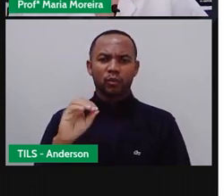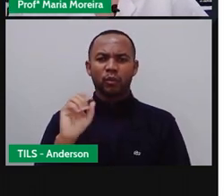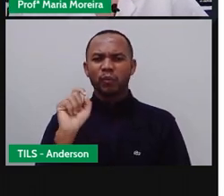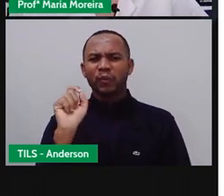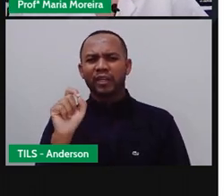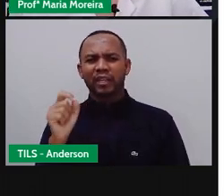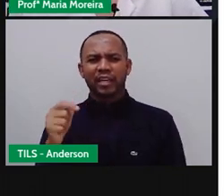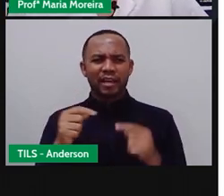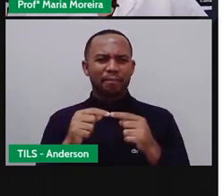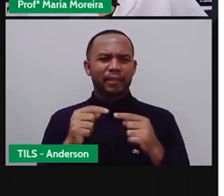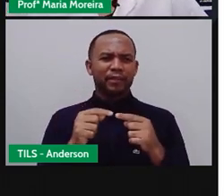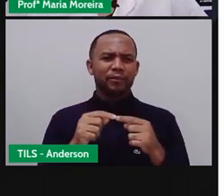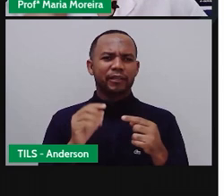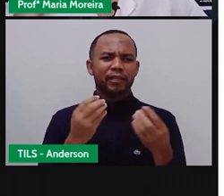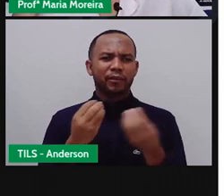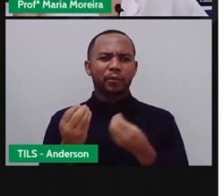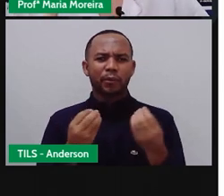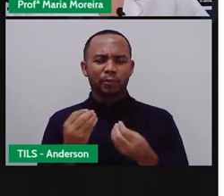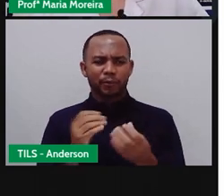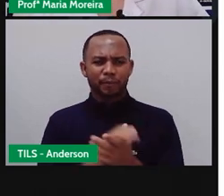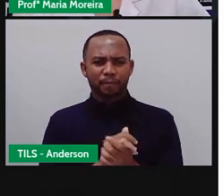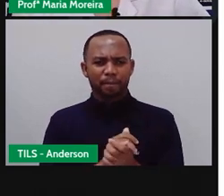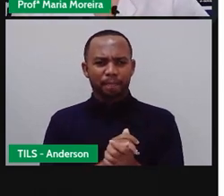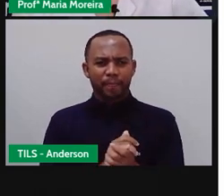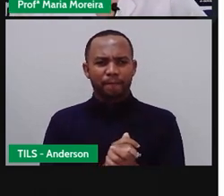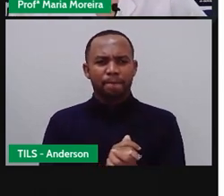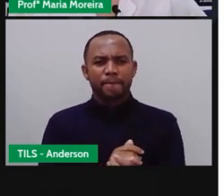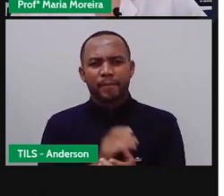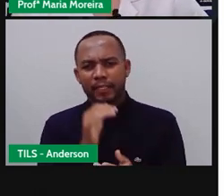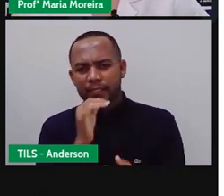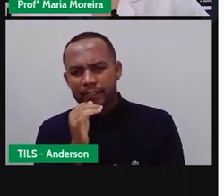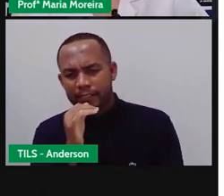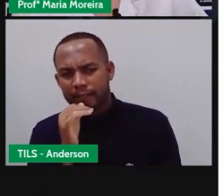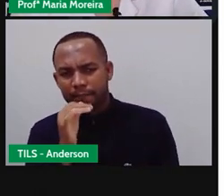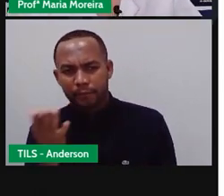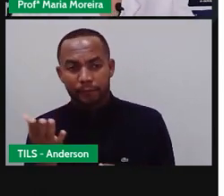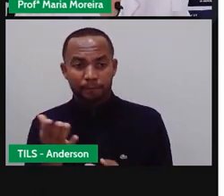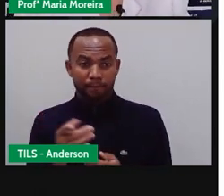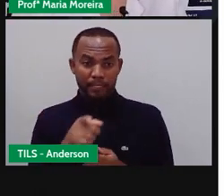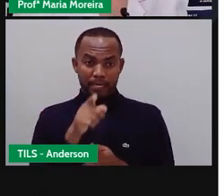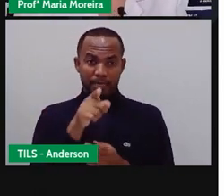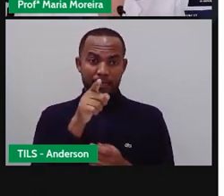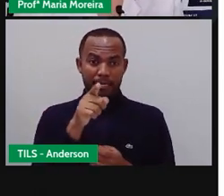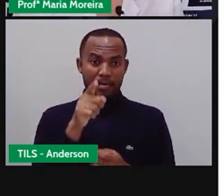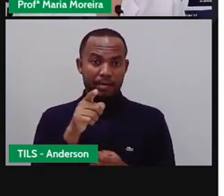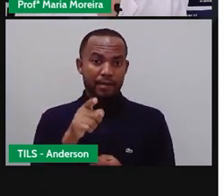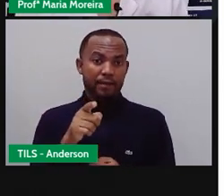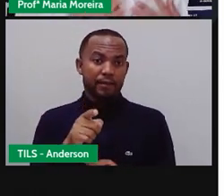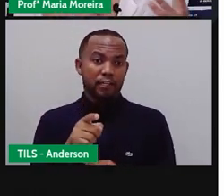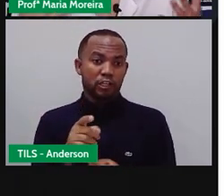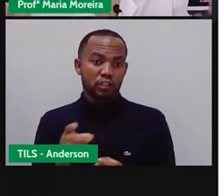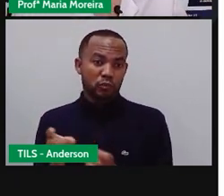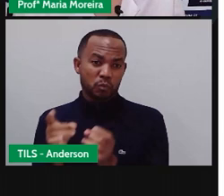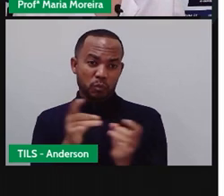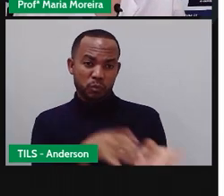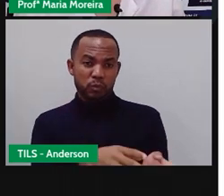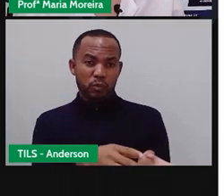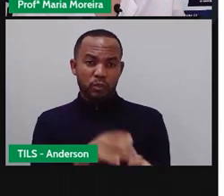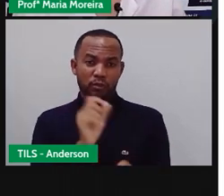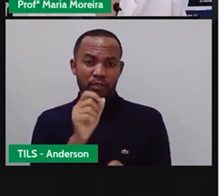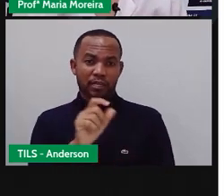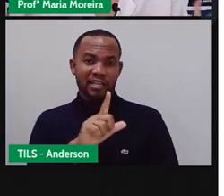das fábricas não é isso falou sobre o material sobre a matéria prima do que essas coisas eram produzidas esses